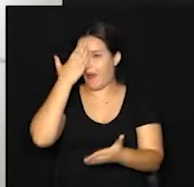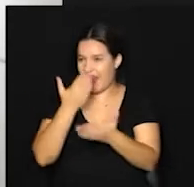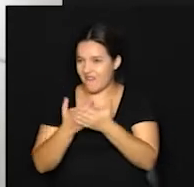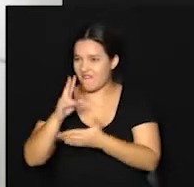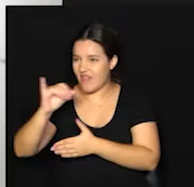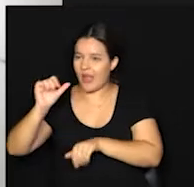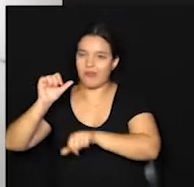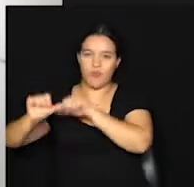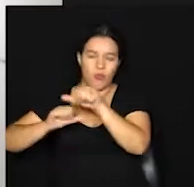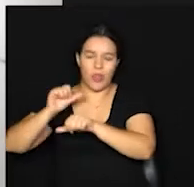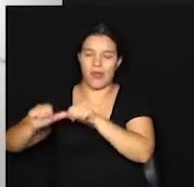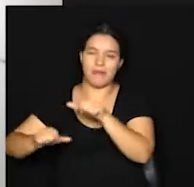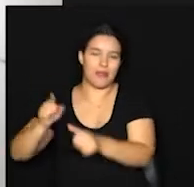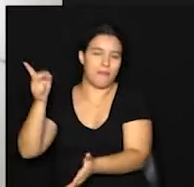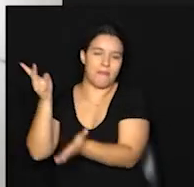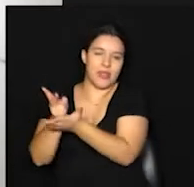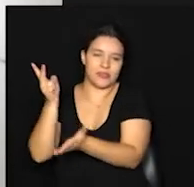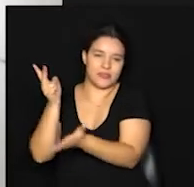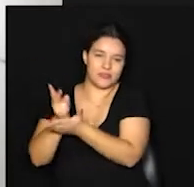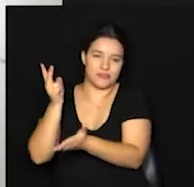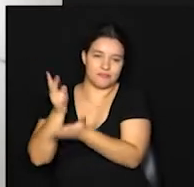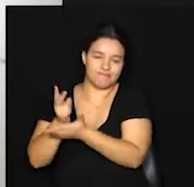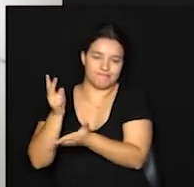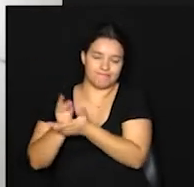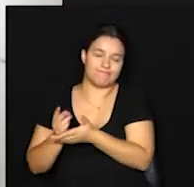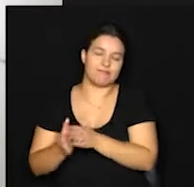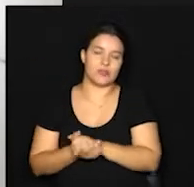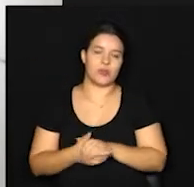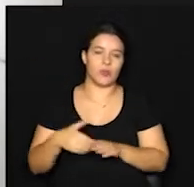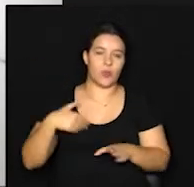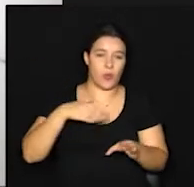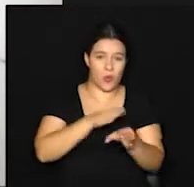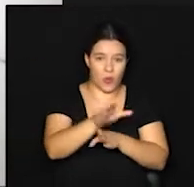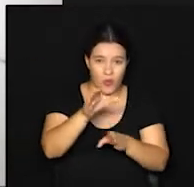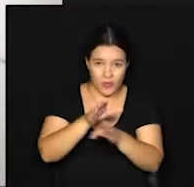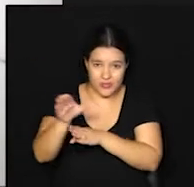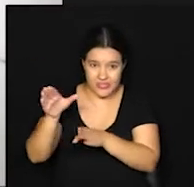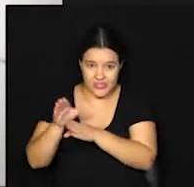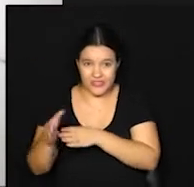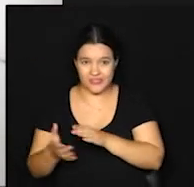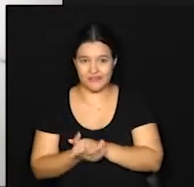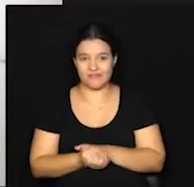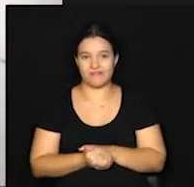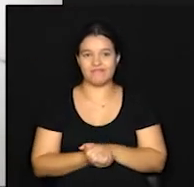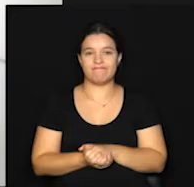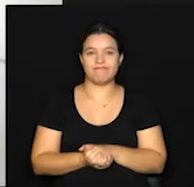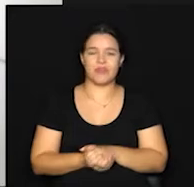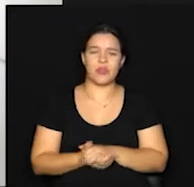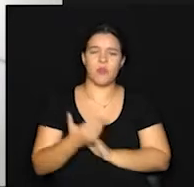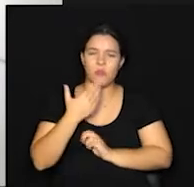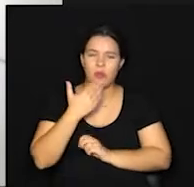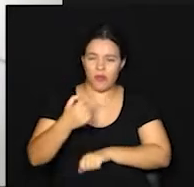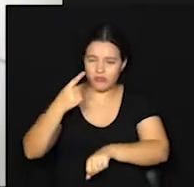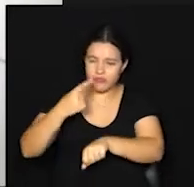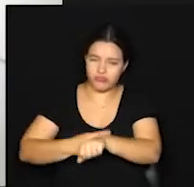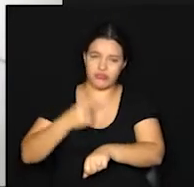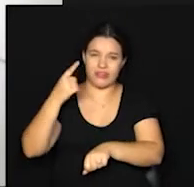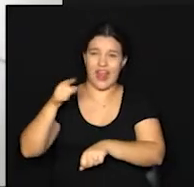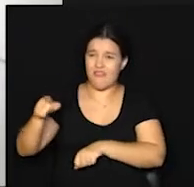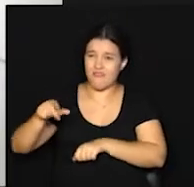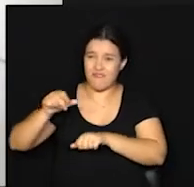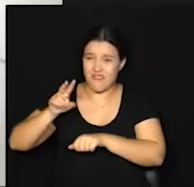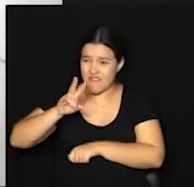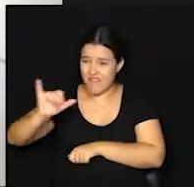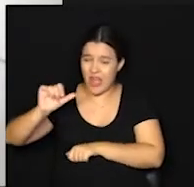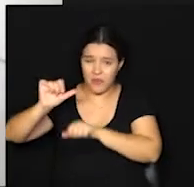mudar. E eu falo uma coisa para as pessoas, gente, se você está numa relação dessa, sai. Não, a pessoa não vai mudar. A